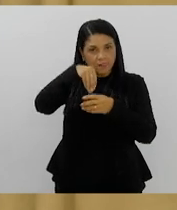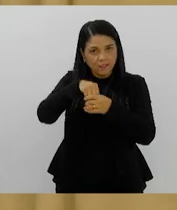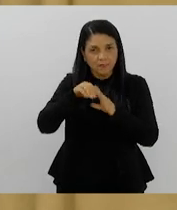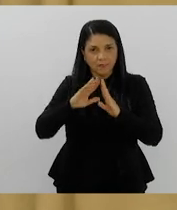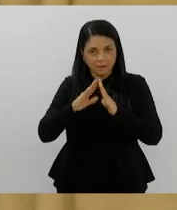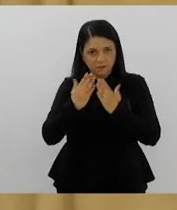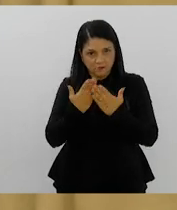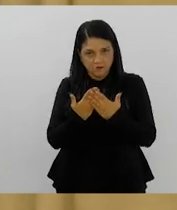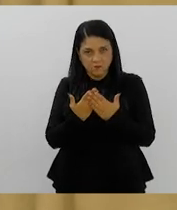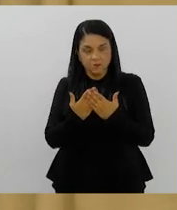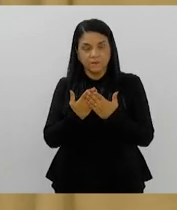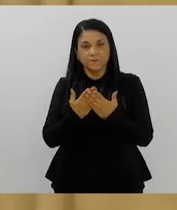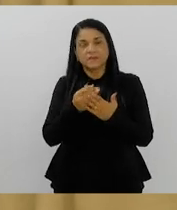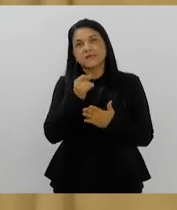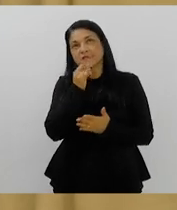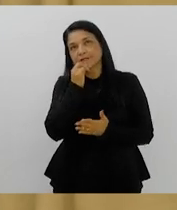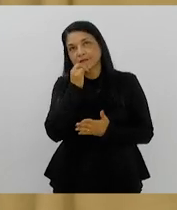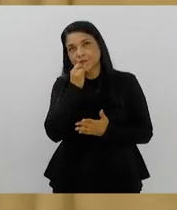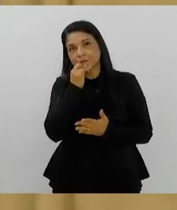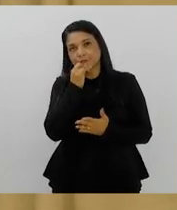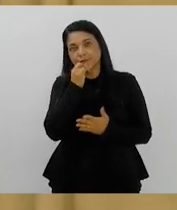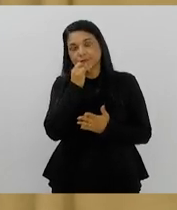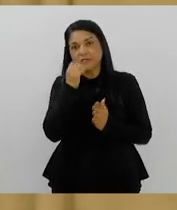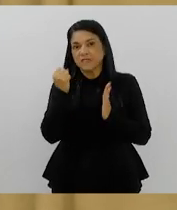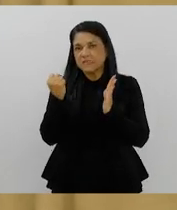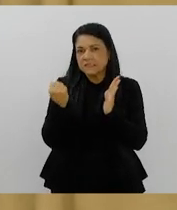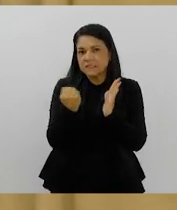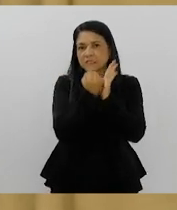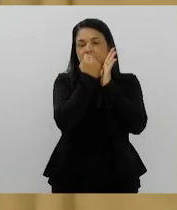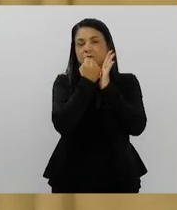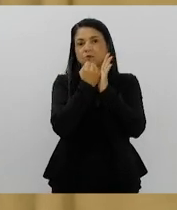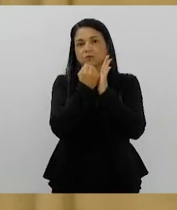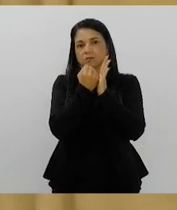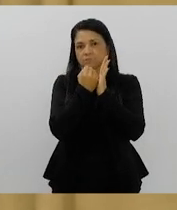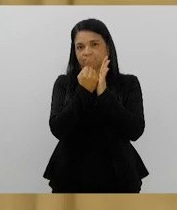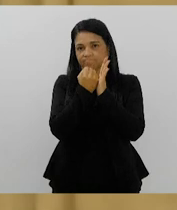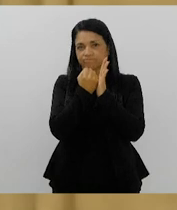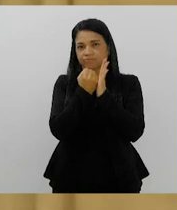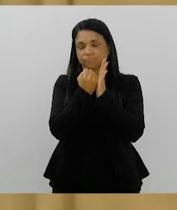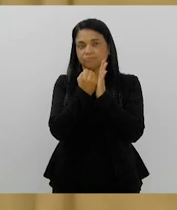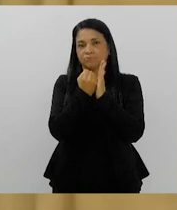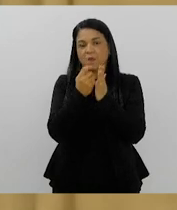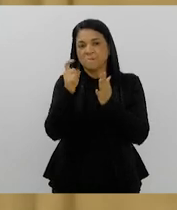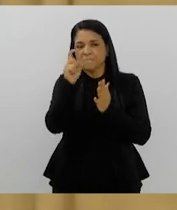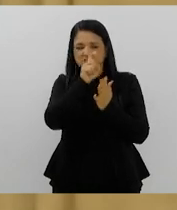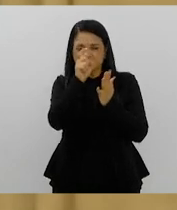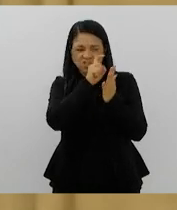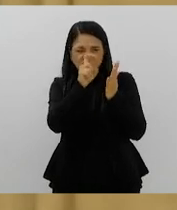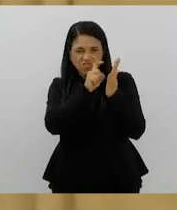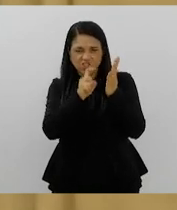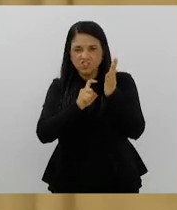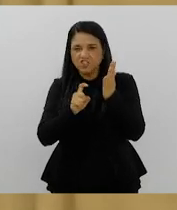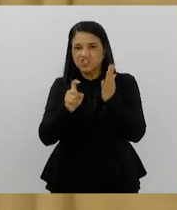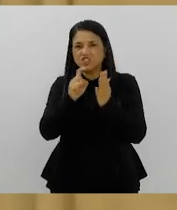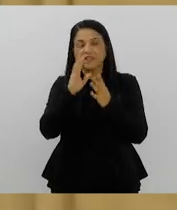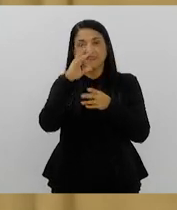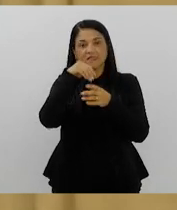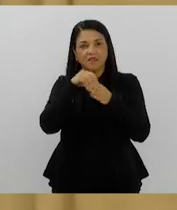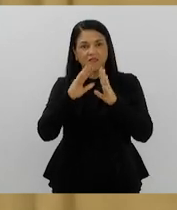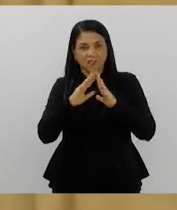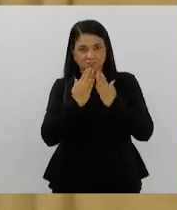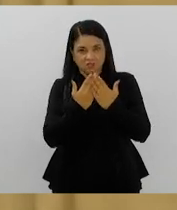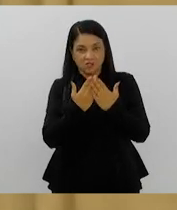a, por exemplo, assim, símbolos extremistas pichados nas escolas, porque esse é um indicativo,